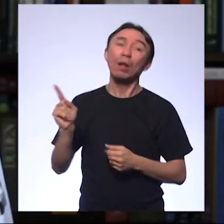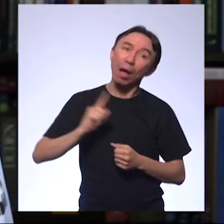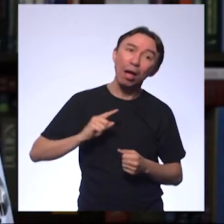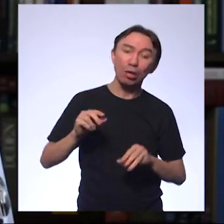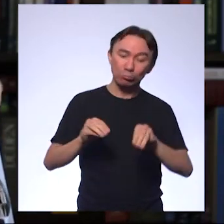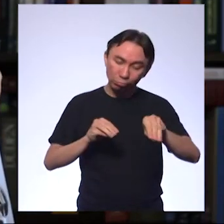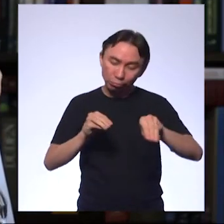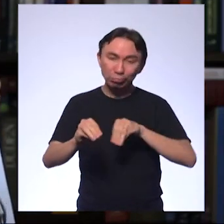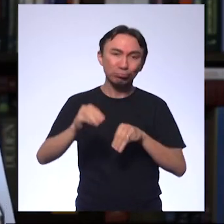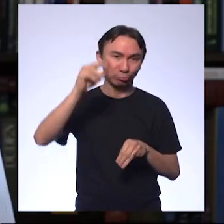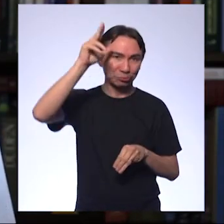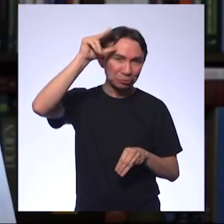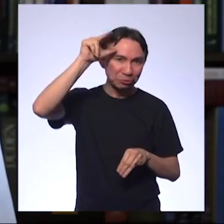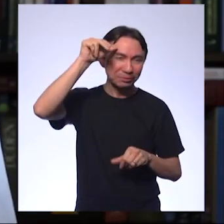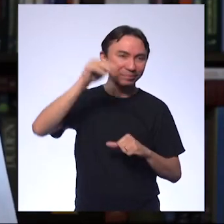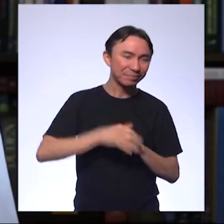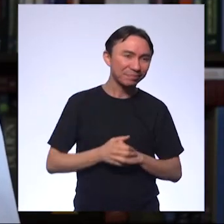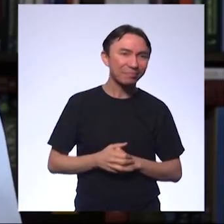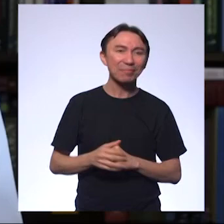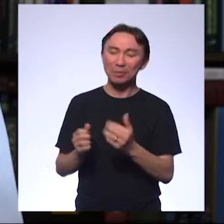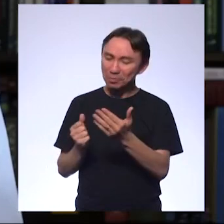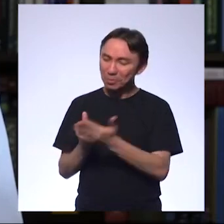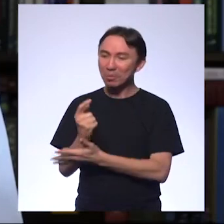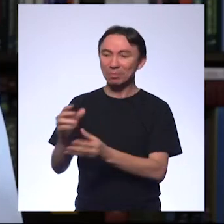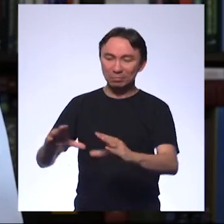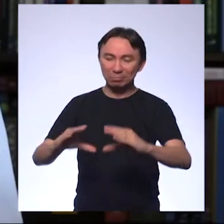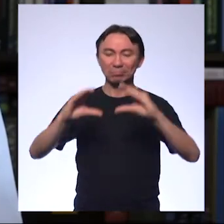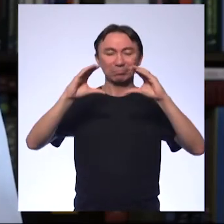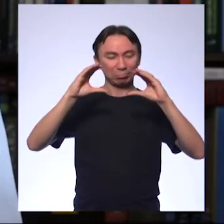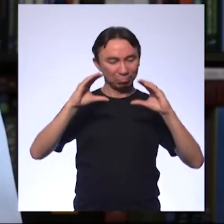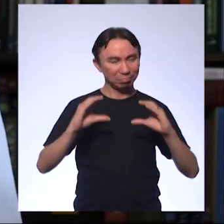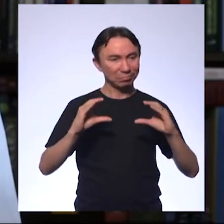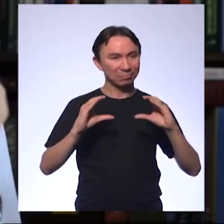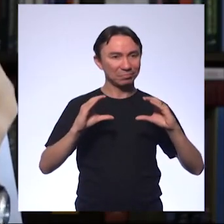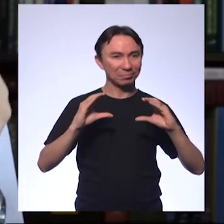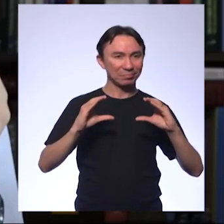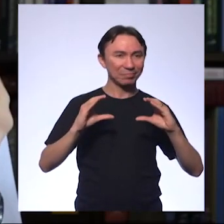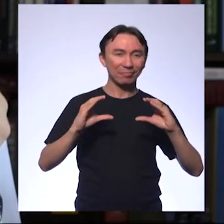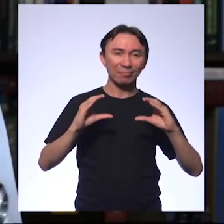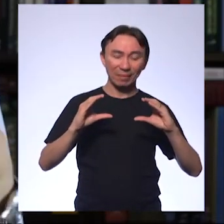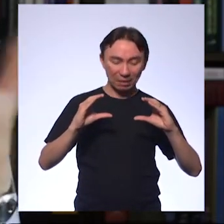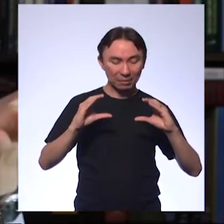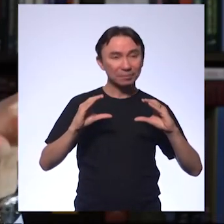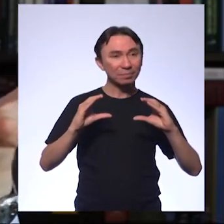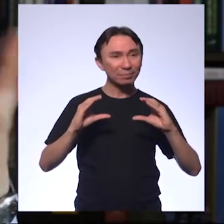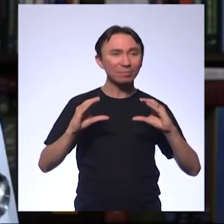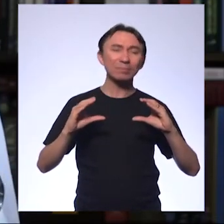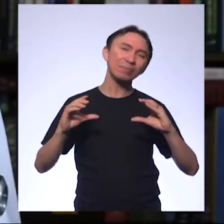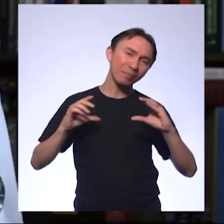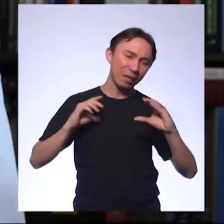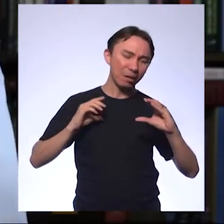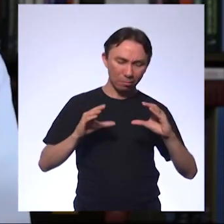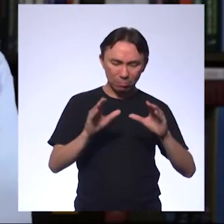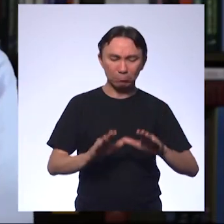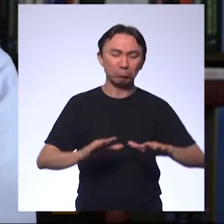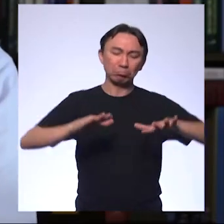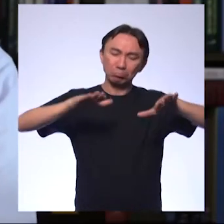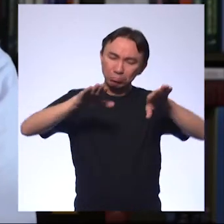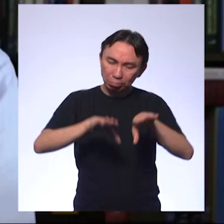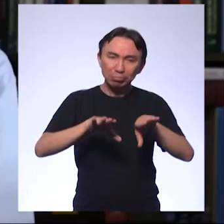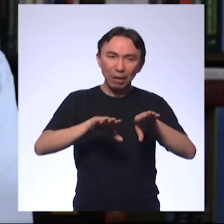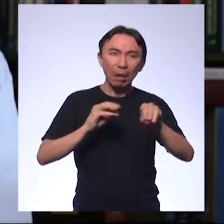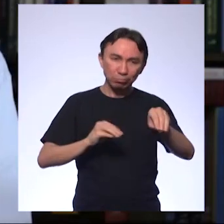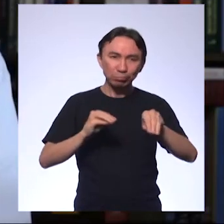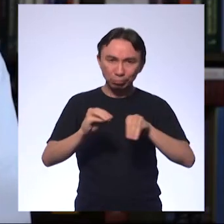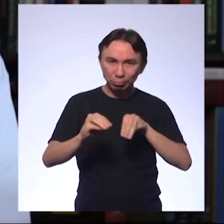xadrez. E ele me comprou uma caixinha em que vira tabuleiro e dentro